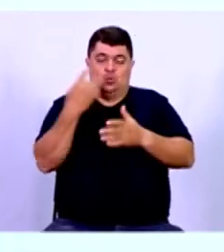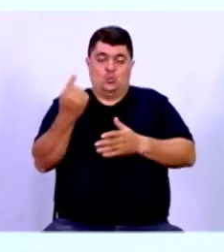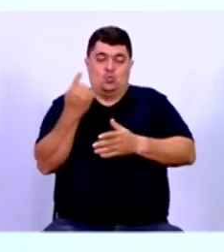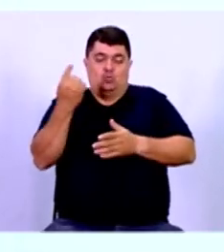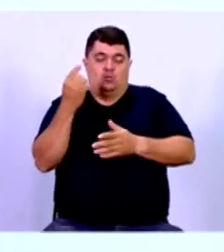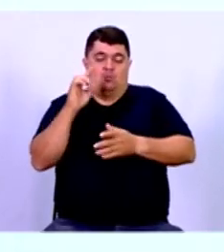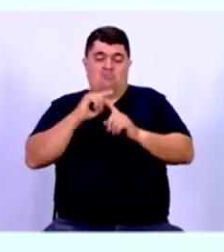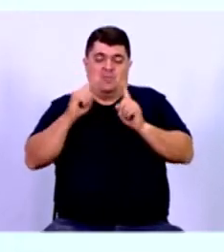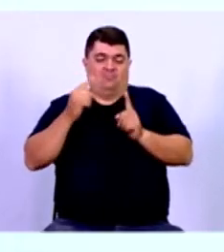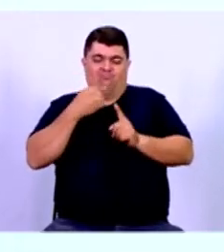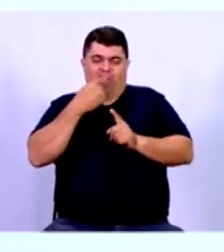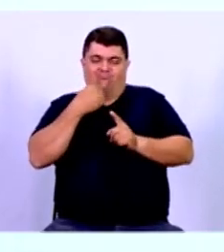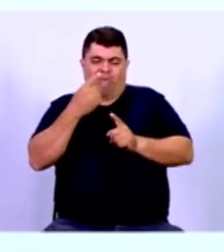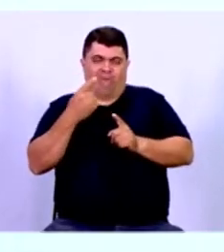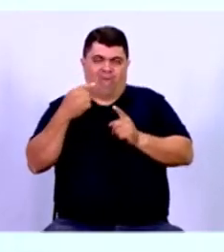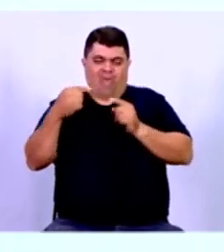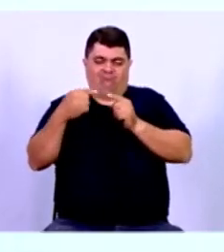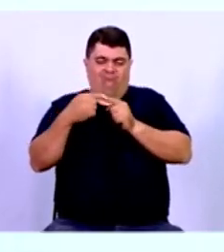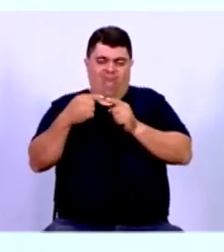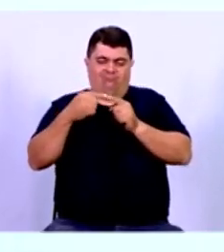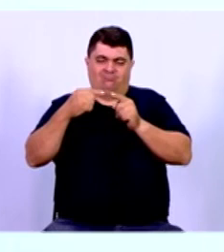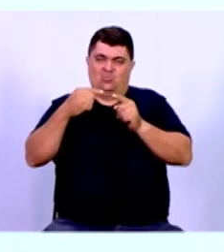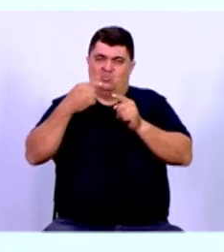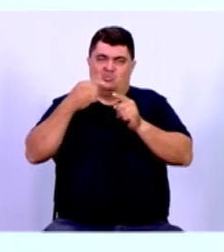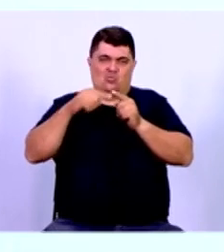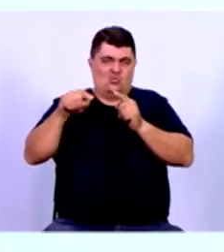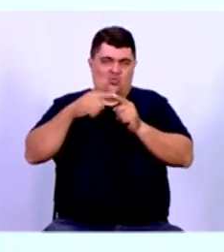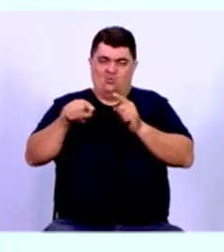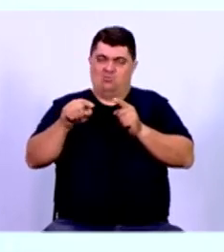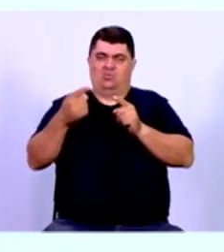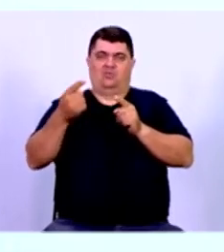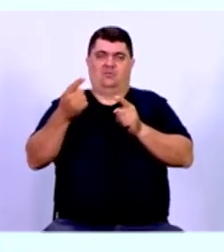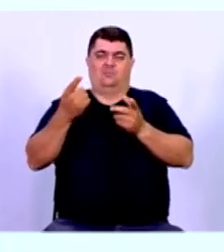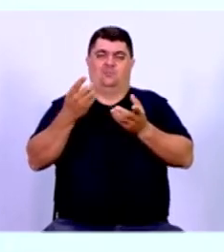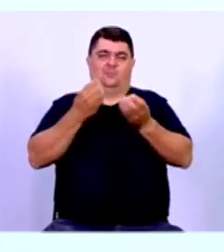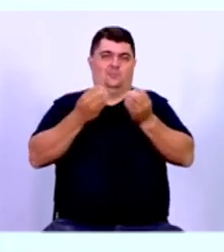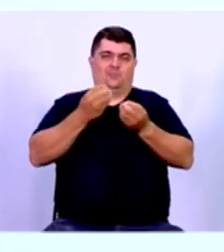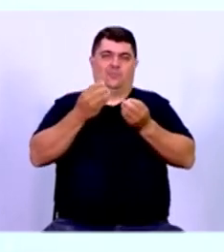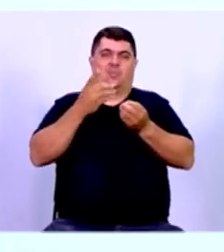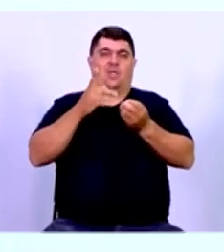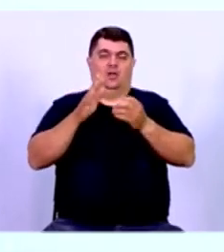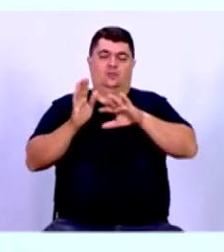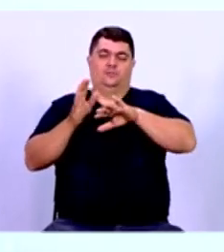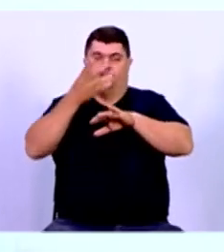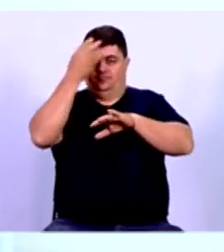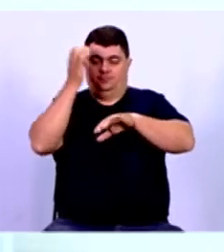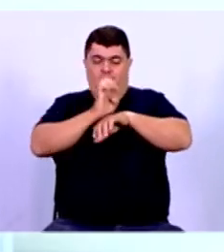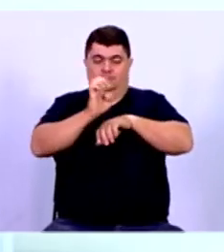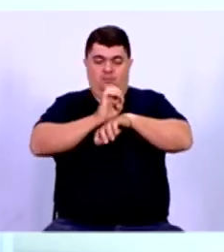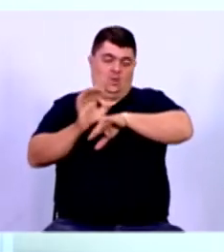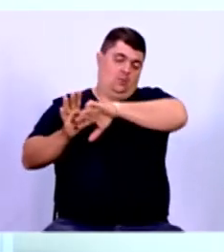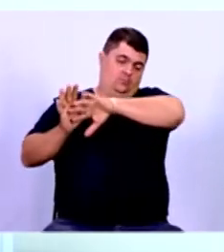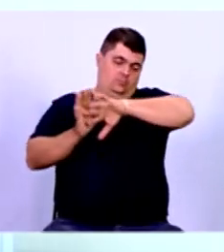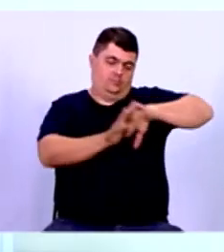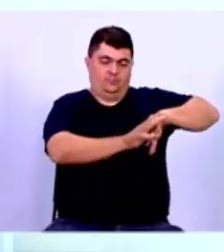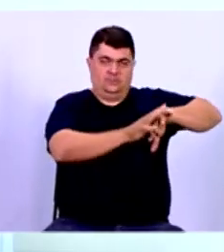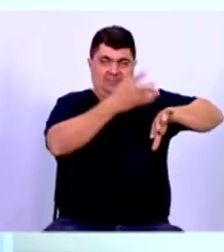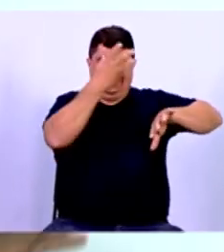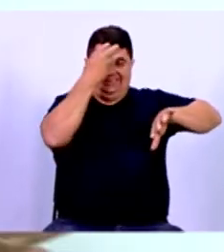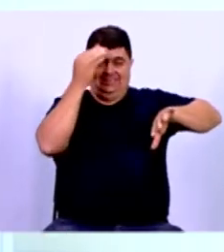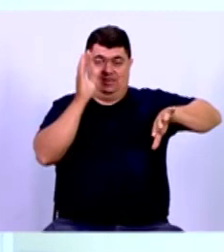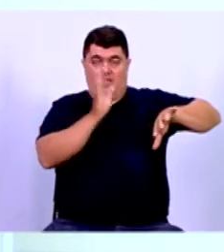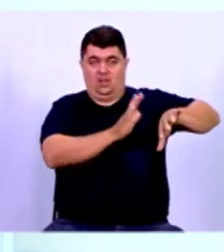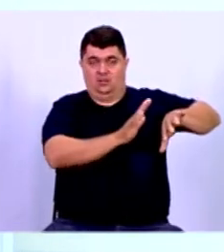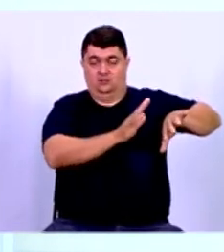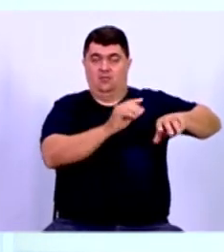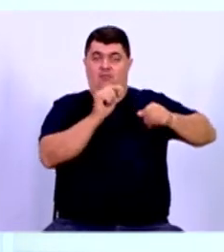tem disponibilidade não atende aos critérios para supervisionar o estágio. Nesse caso, você vai ser dispensado de realizar o estágio e